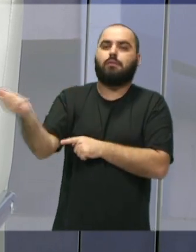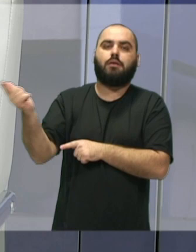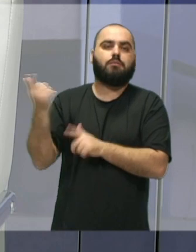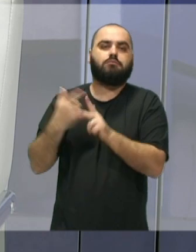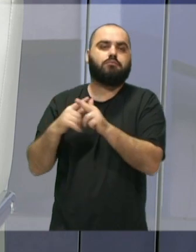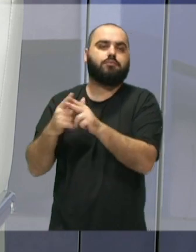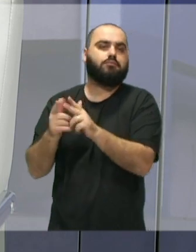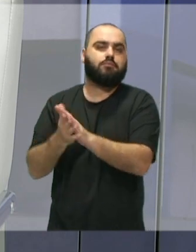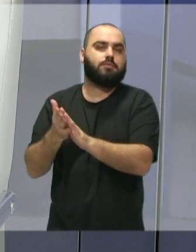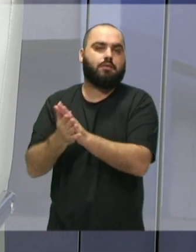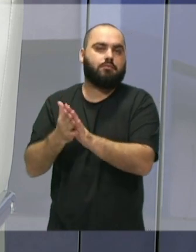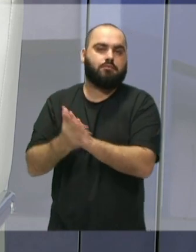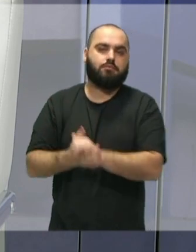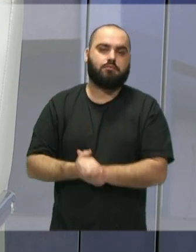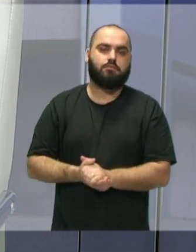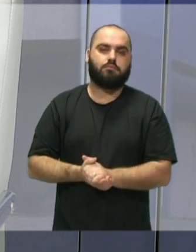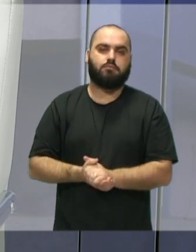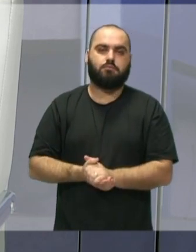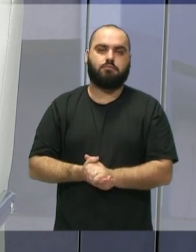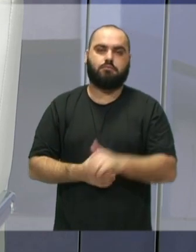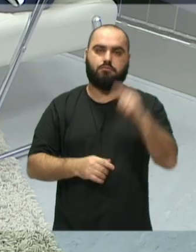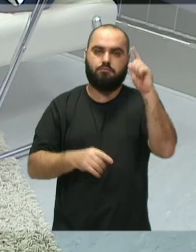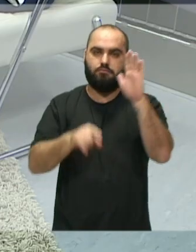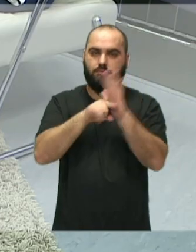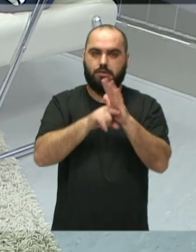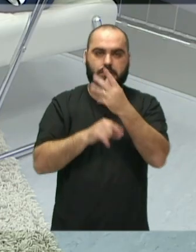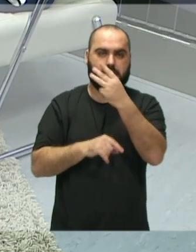vergonha. Que é um aparelho que custa menos de 30 mil